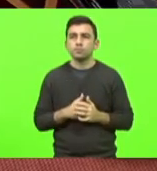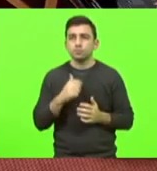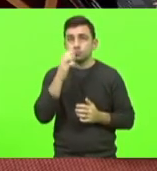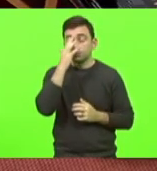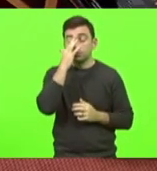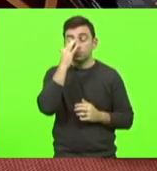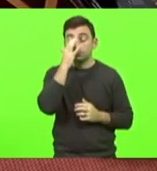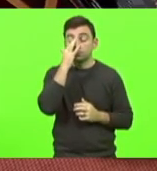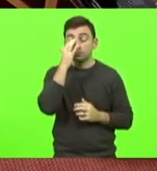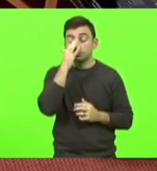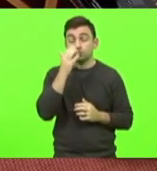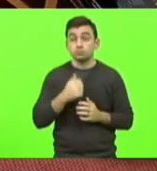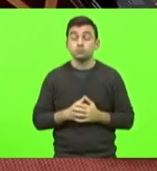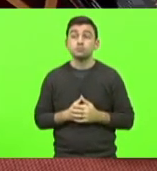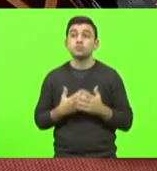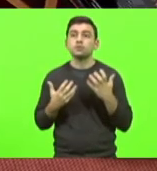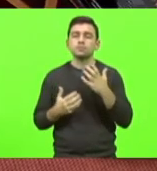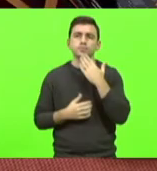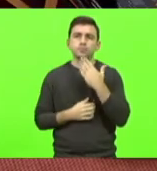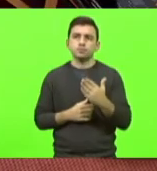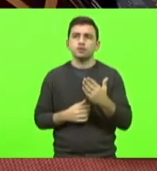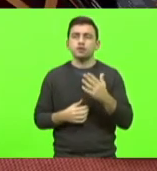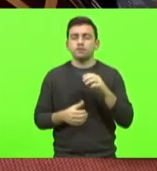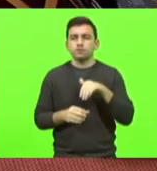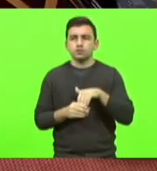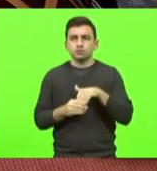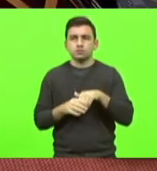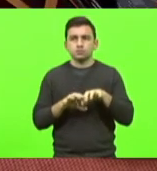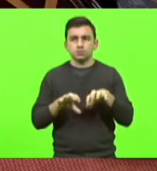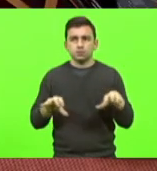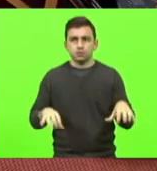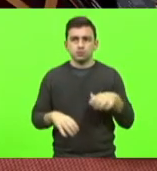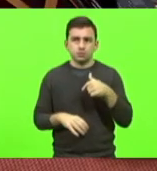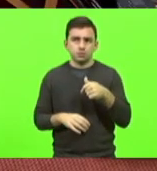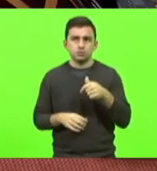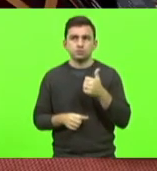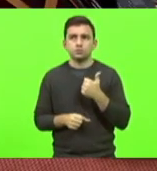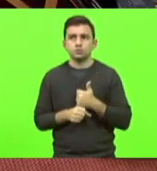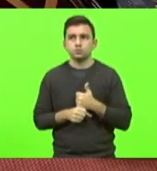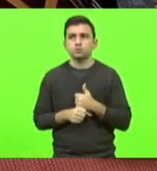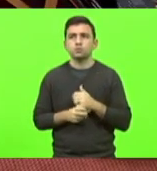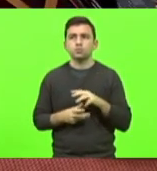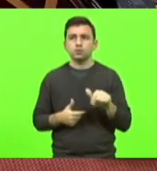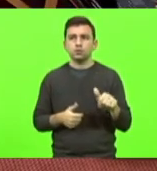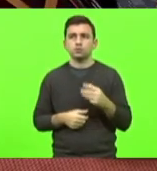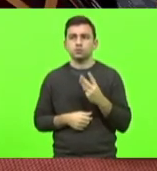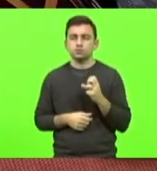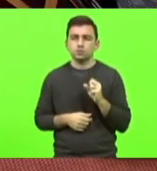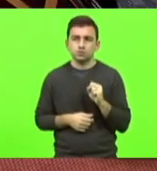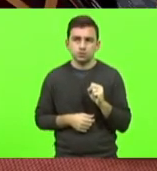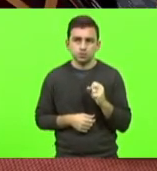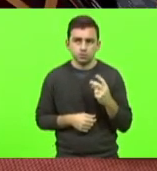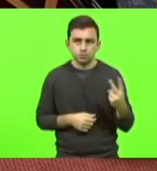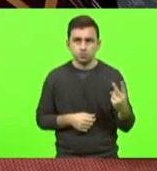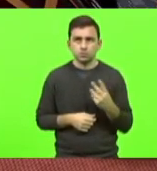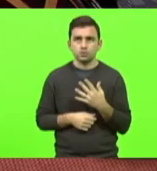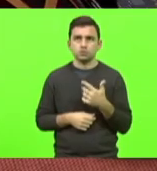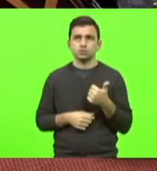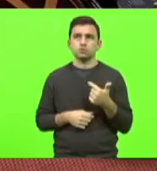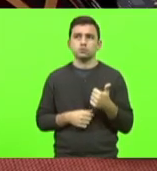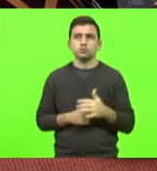ti quero pedir separado do artigo 7º do substitutivo Global folhas 382 412